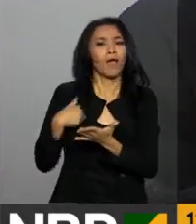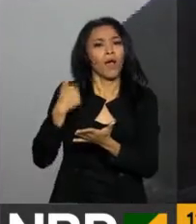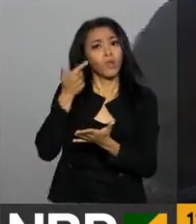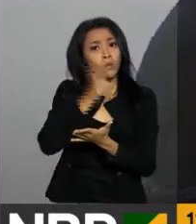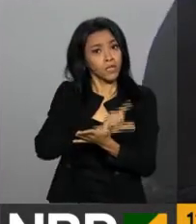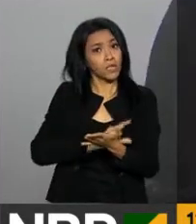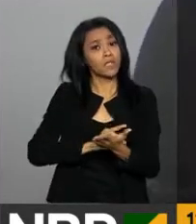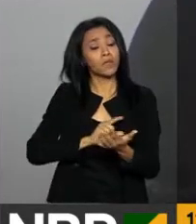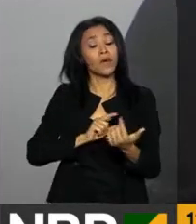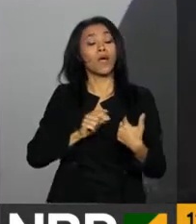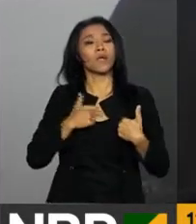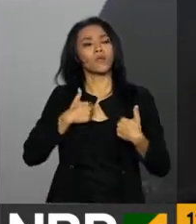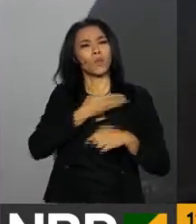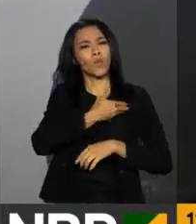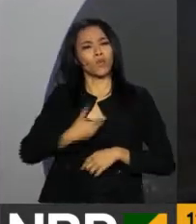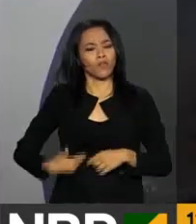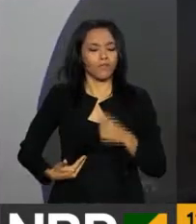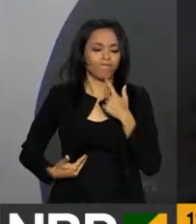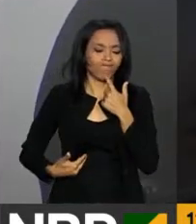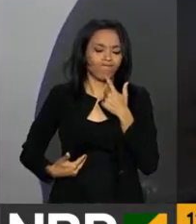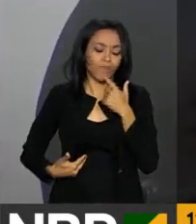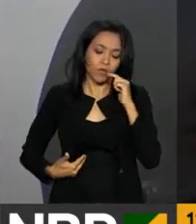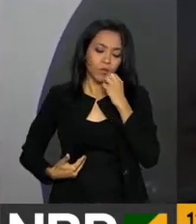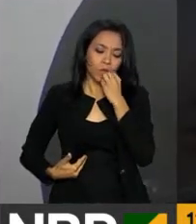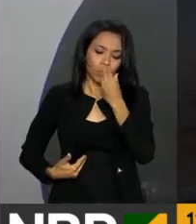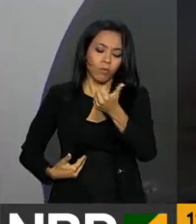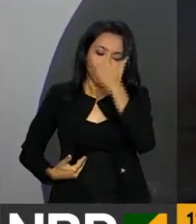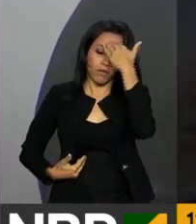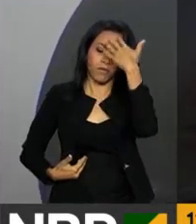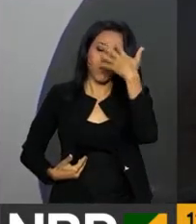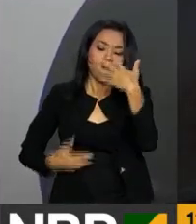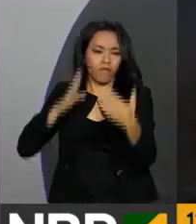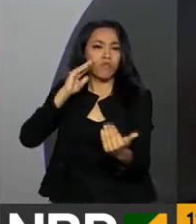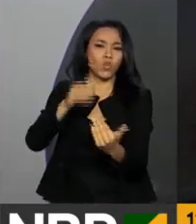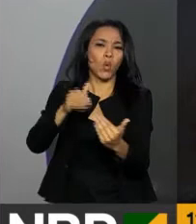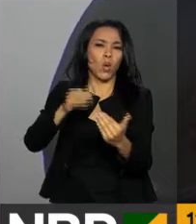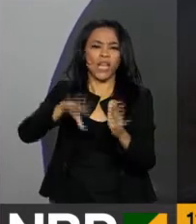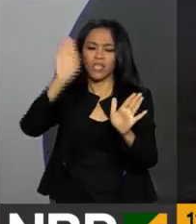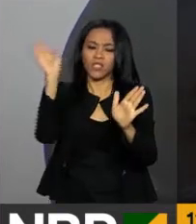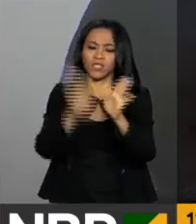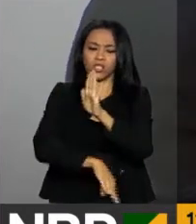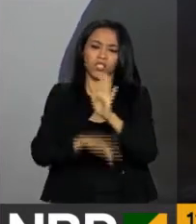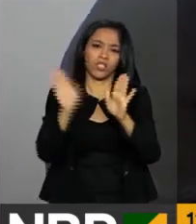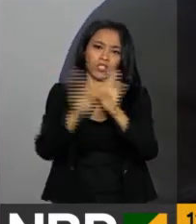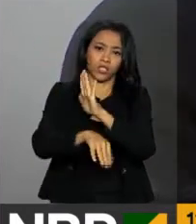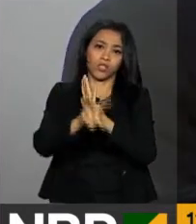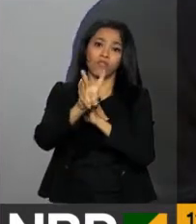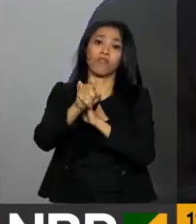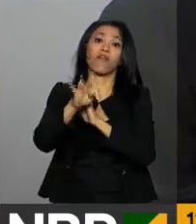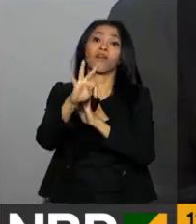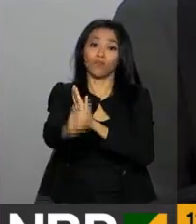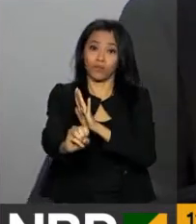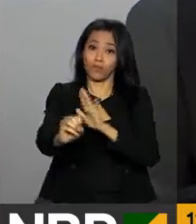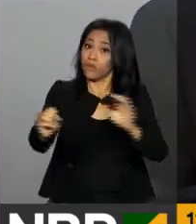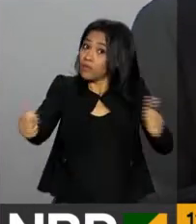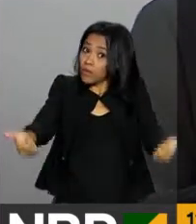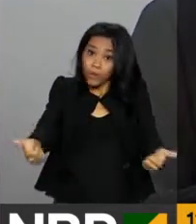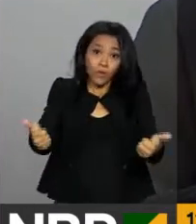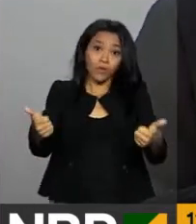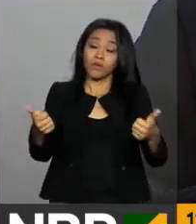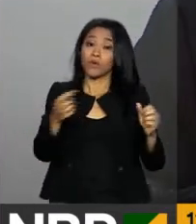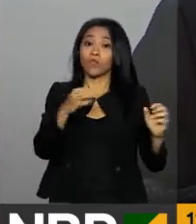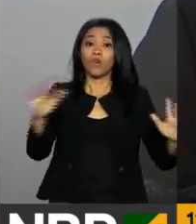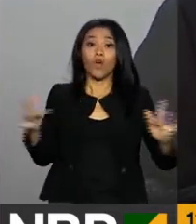em que o próprio governo disse nós vamos apoiar a queda do veto ea queda do veto se deu numa harmonia absoluta entre executivo